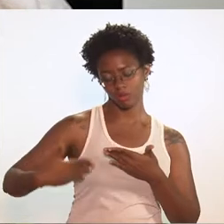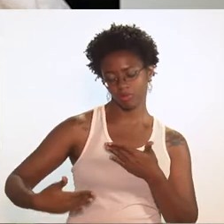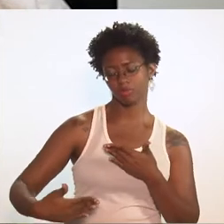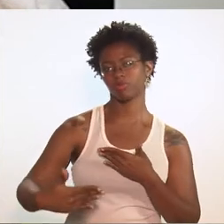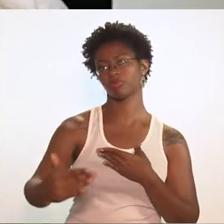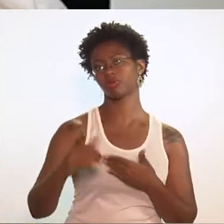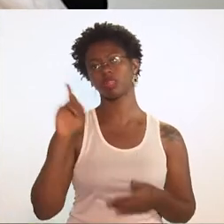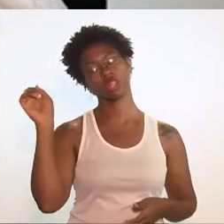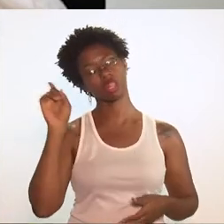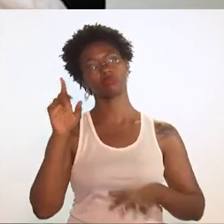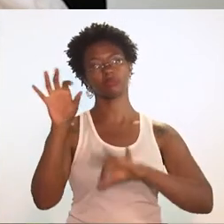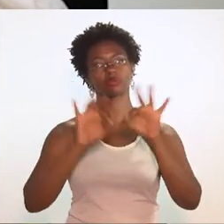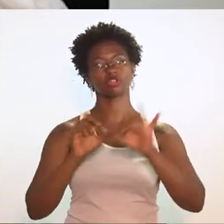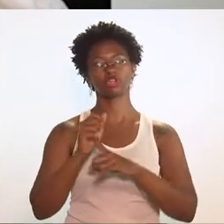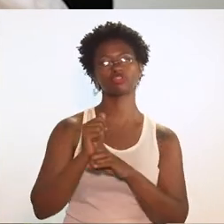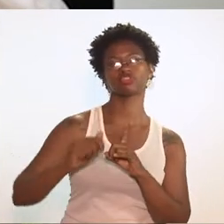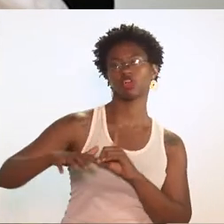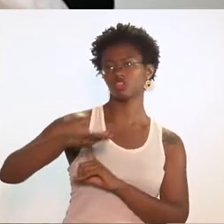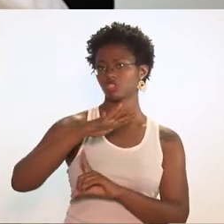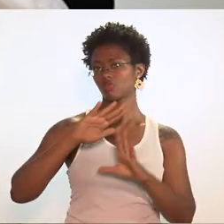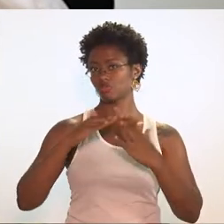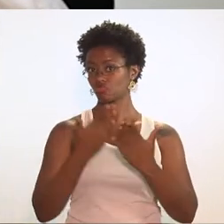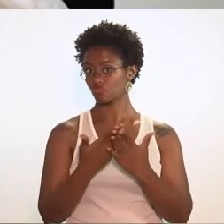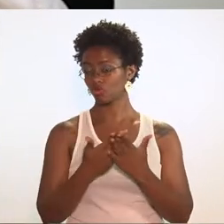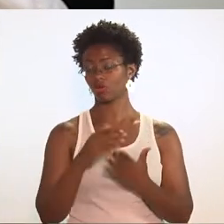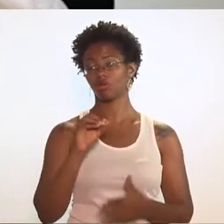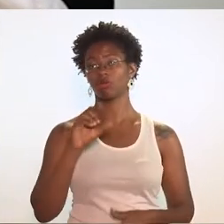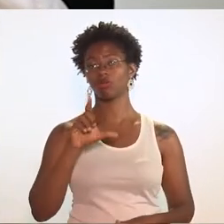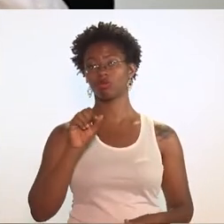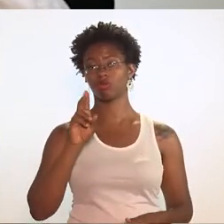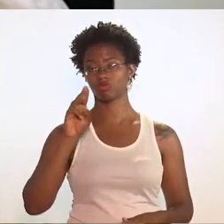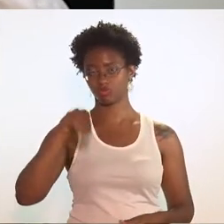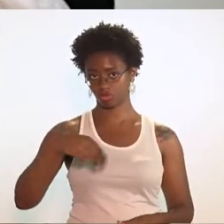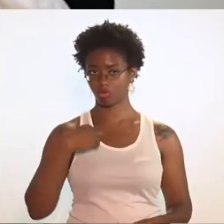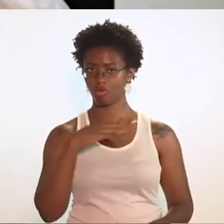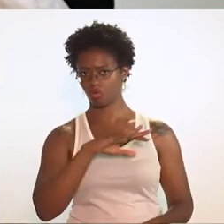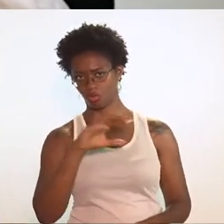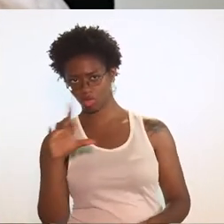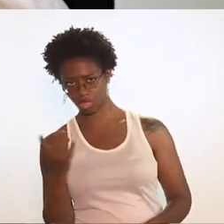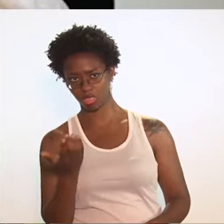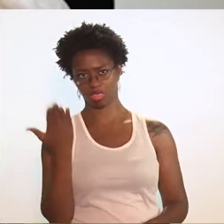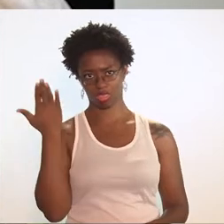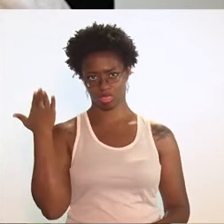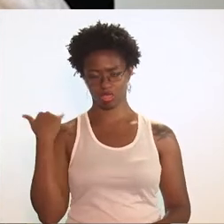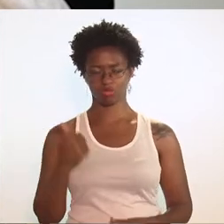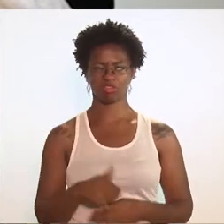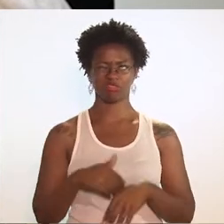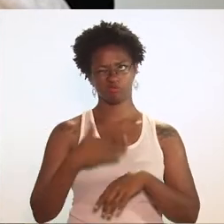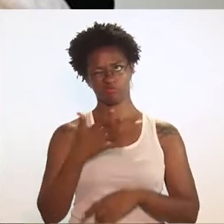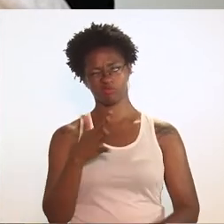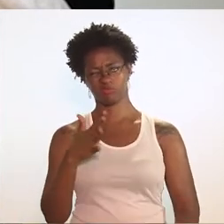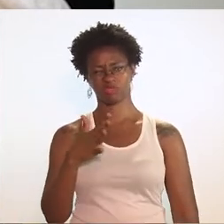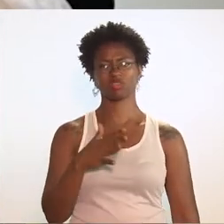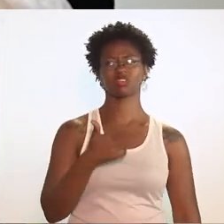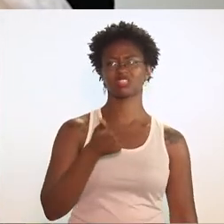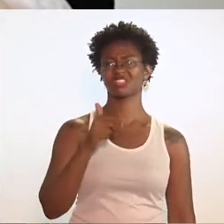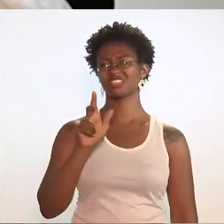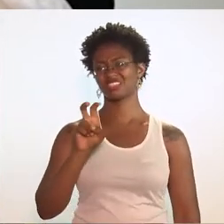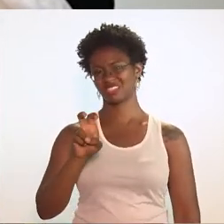toda a minha trajetória no projeto social da Escola Olodum, enquanto coordenadora, né, por mais